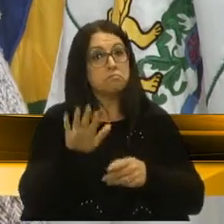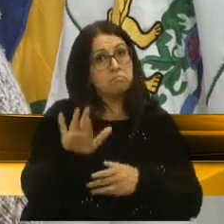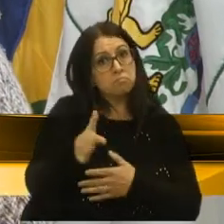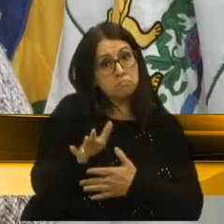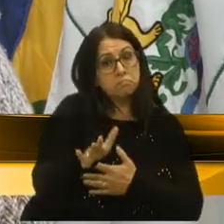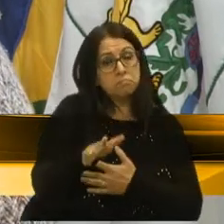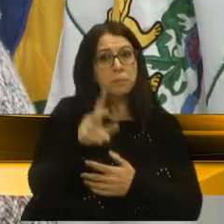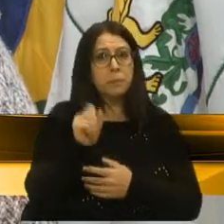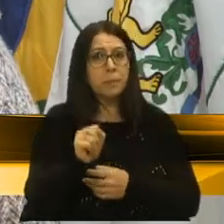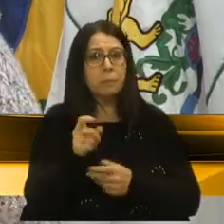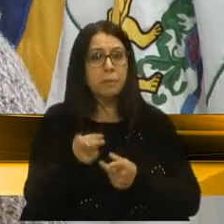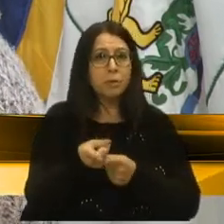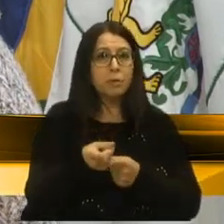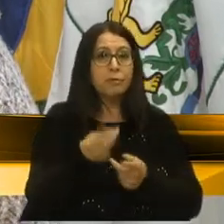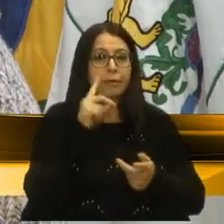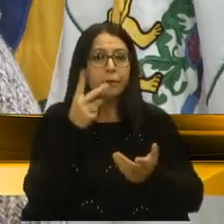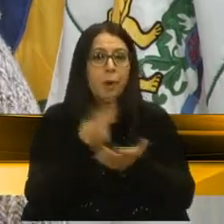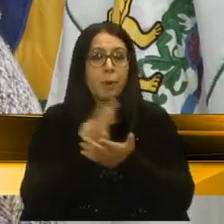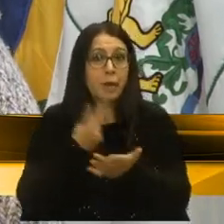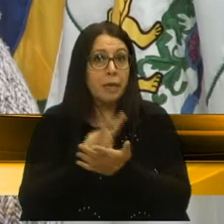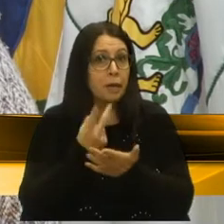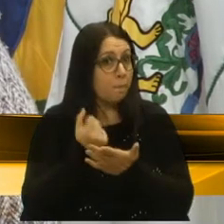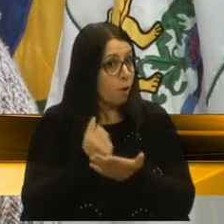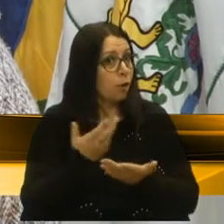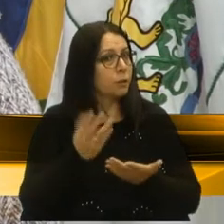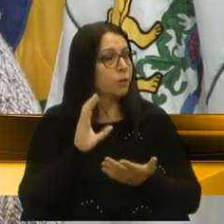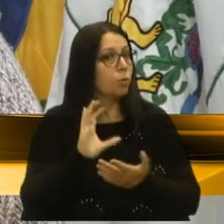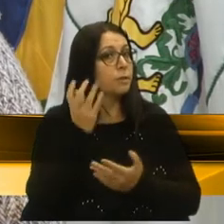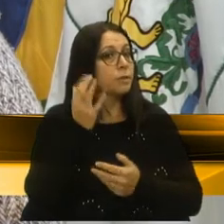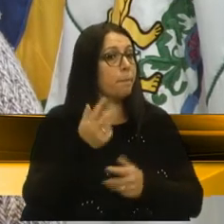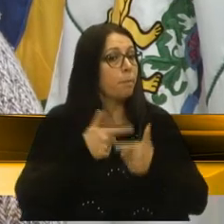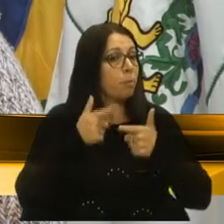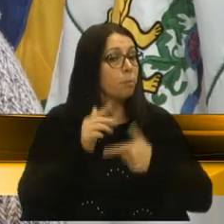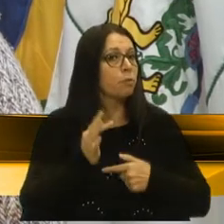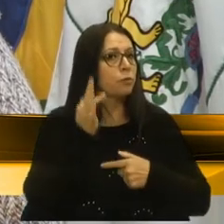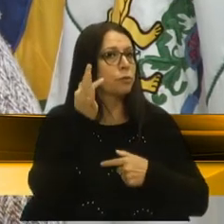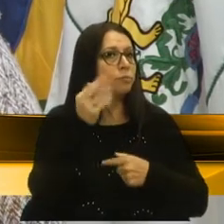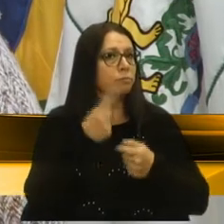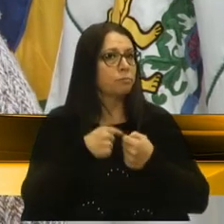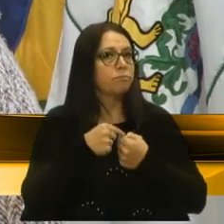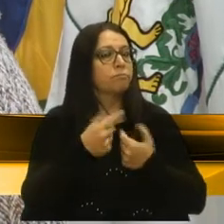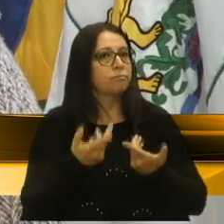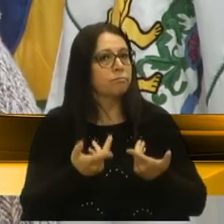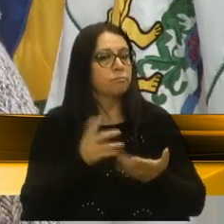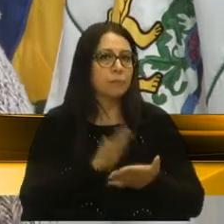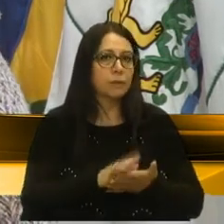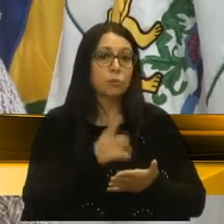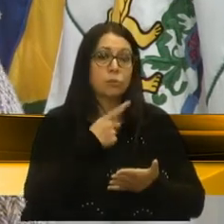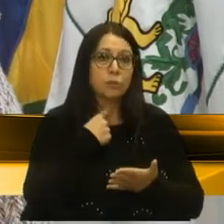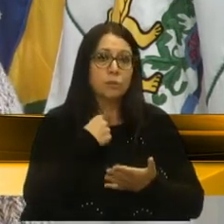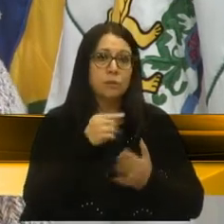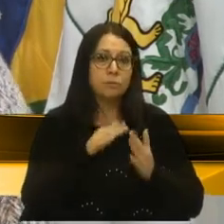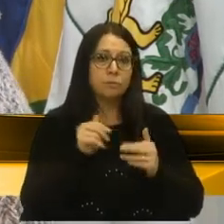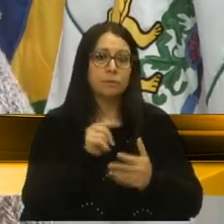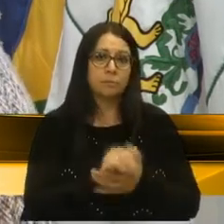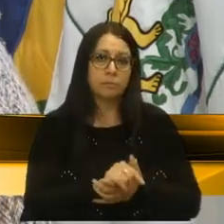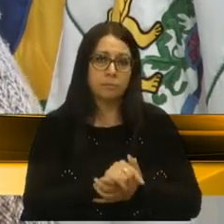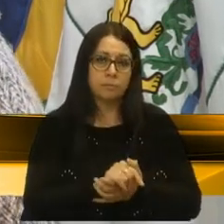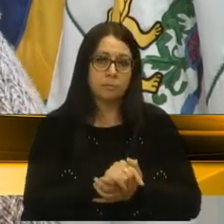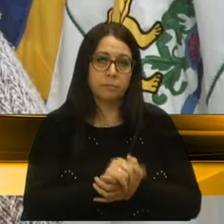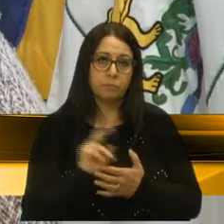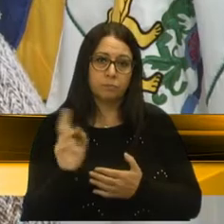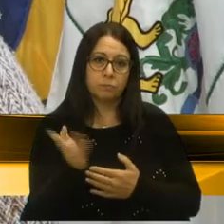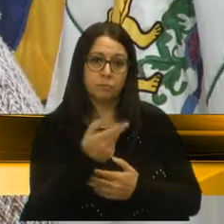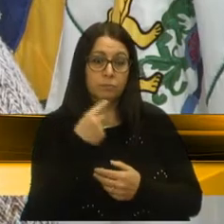talvez, né, caindo num erro aí que possa gerar problemas futuros para a nossa cidade. Então, eu gostaria de pedir, né, aos